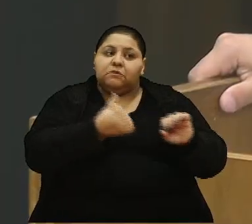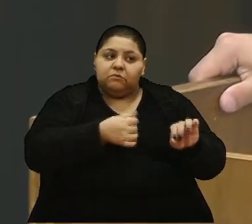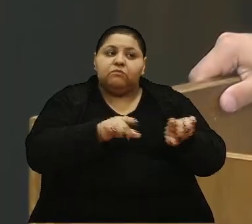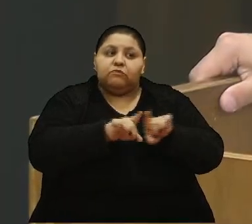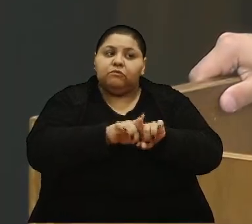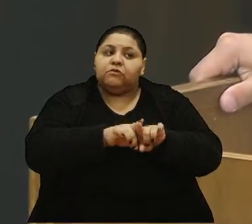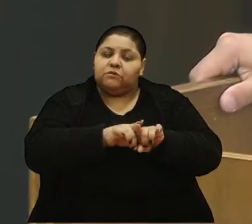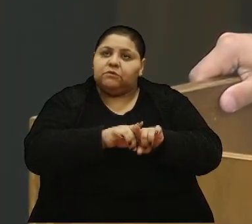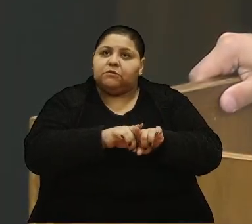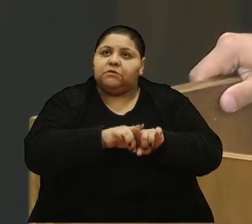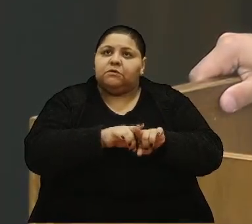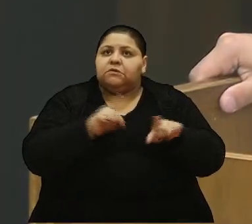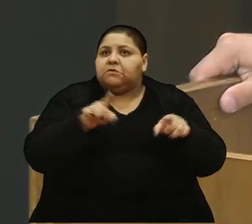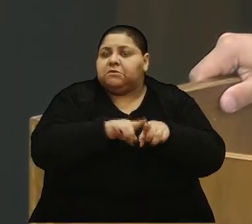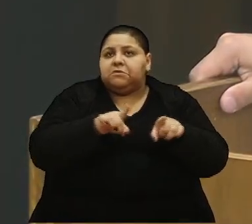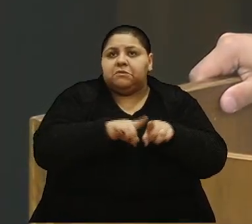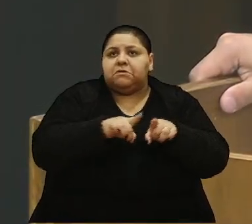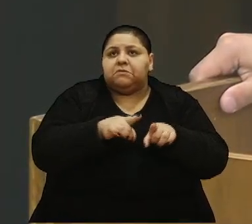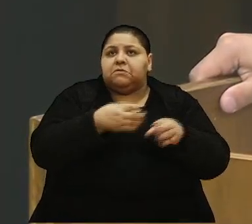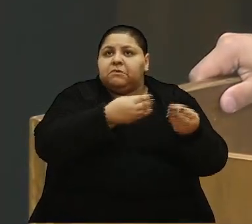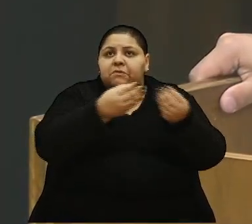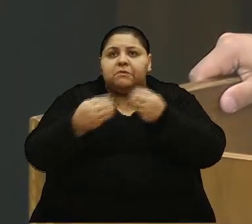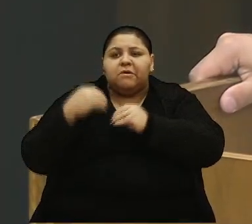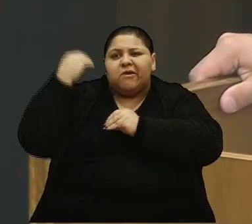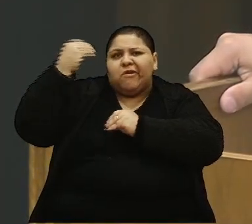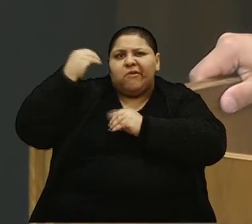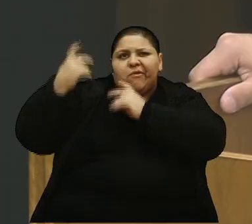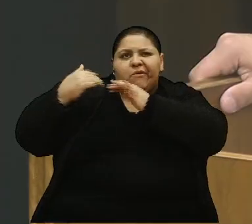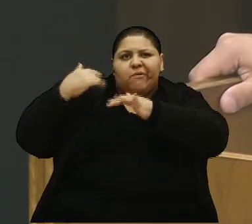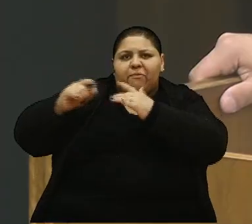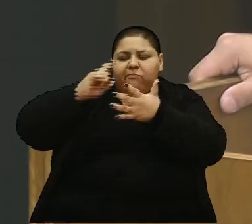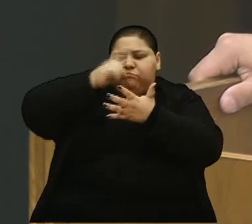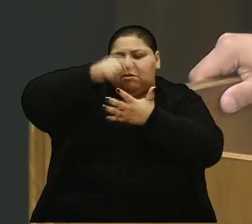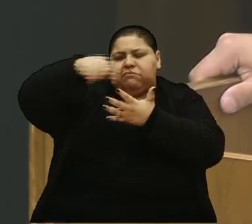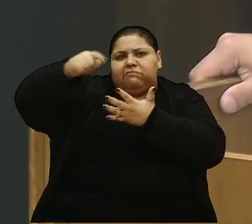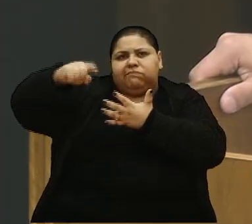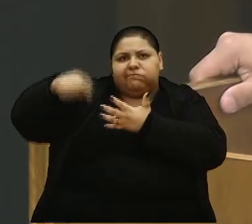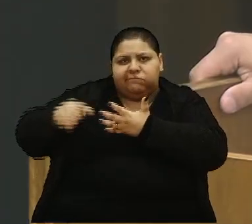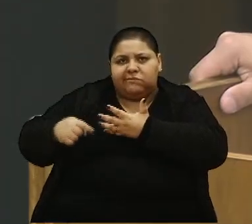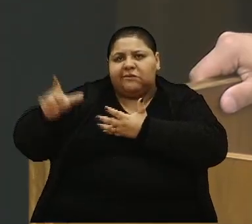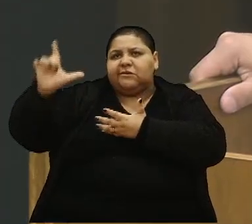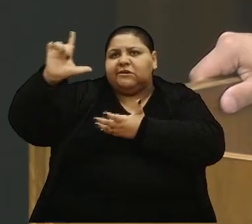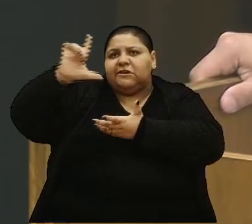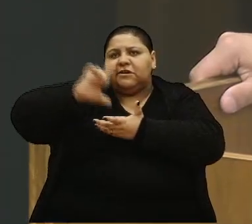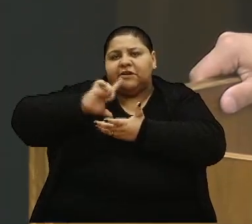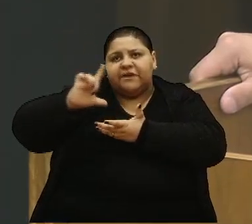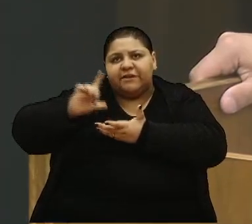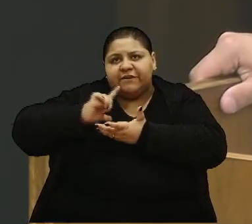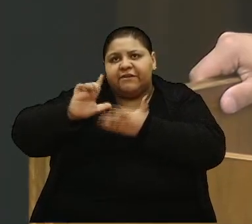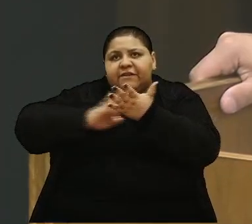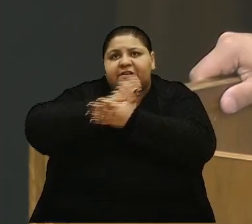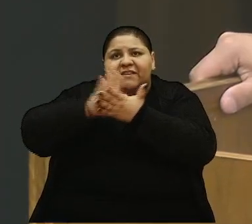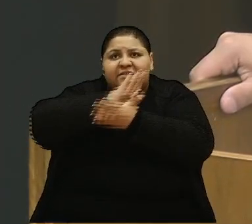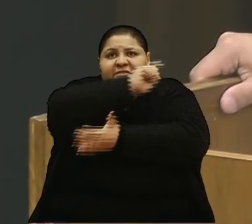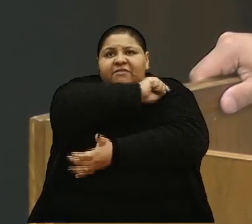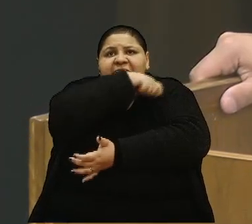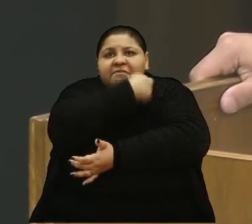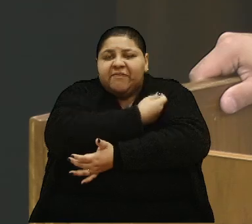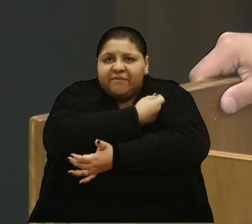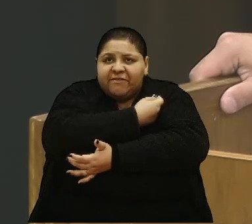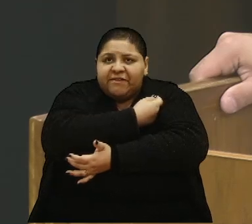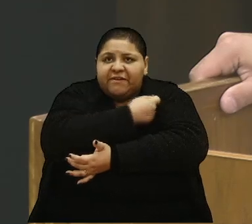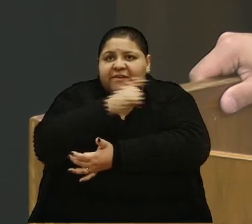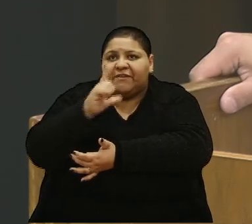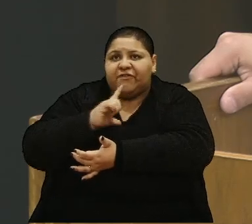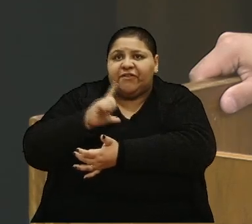de esporte, já vi um monte de coisa, psicomotricidade, etc, etc. E não tem nenhuma fiscalização. Não